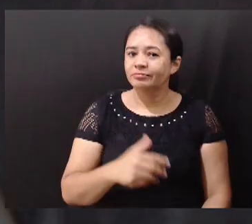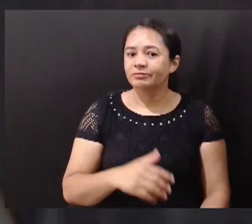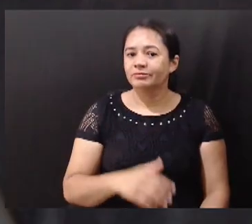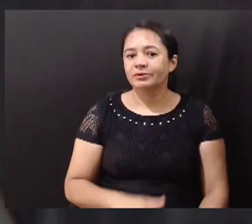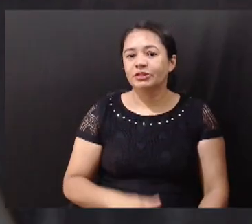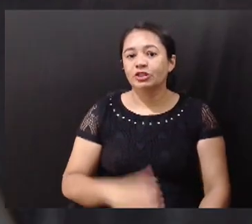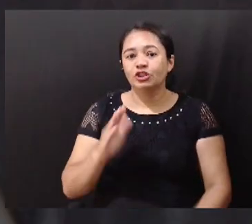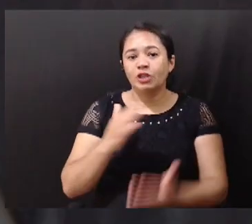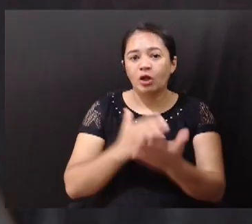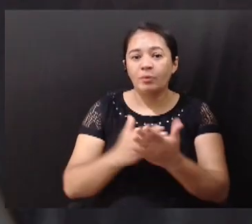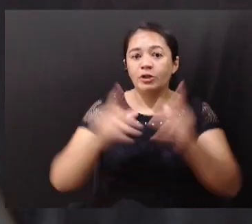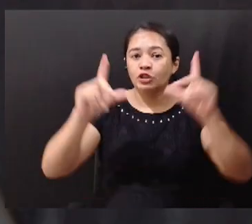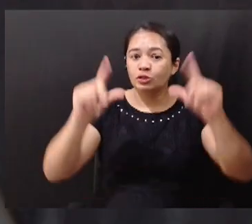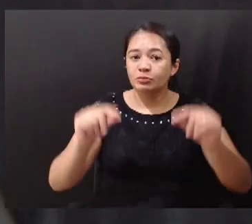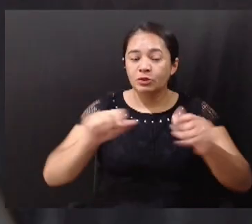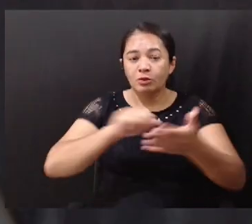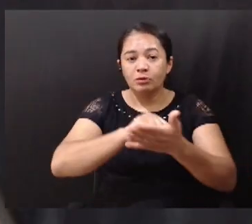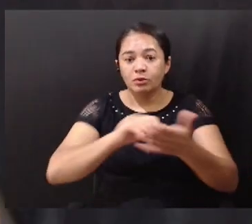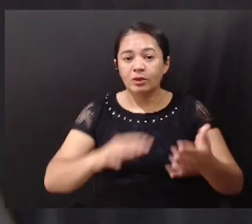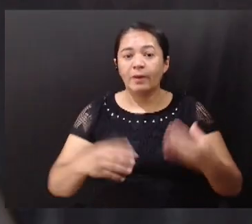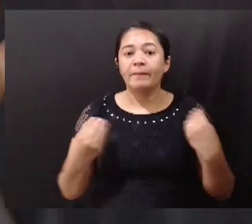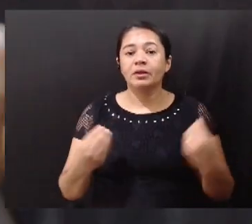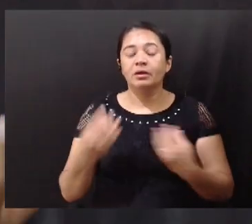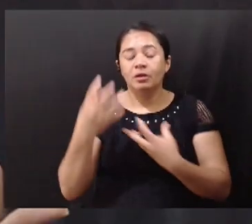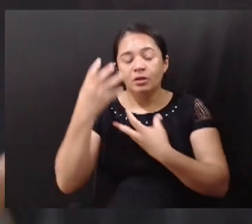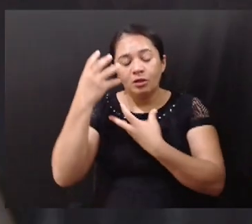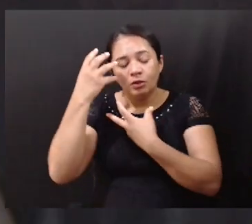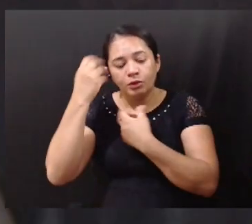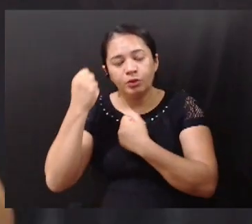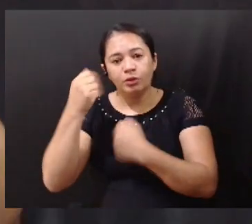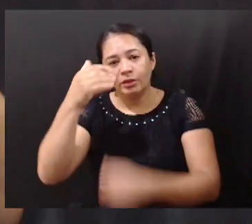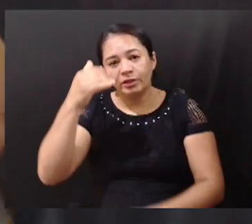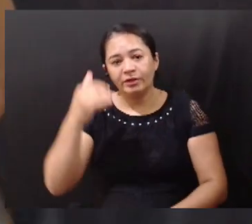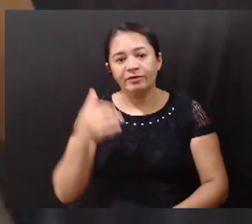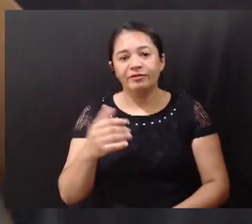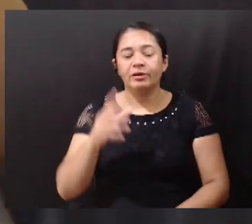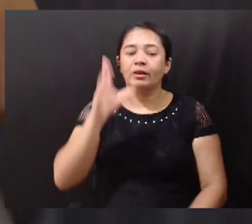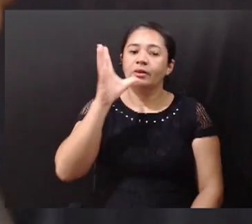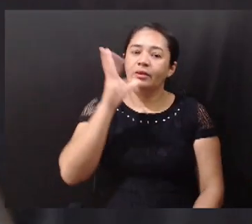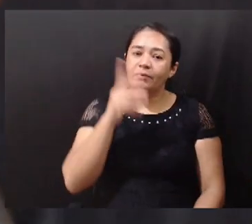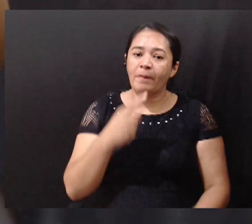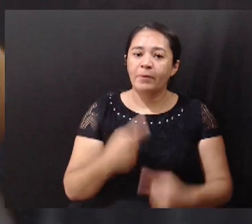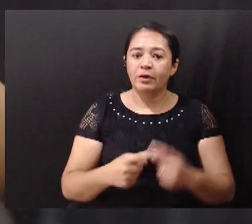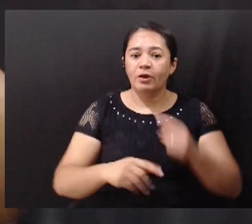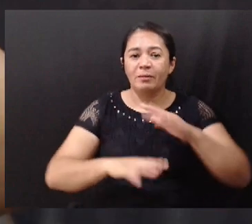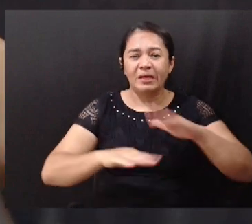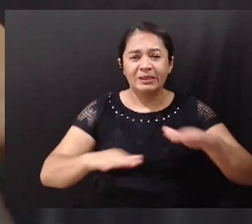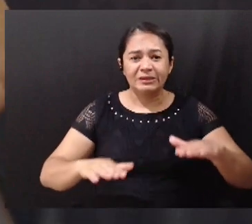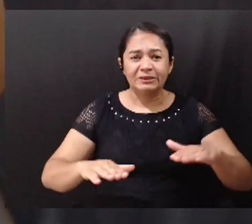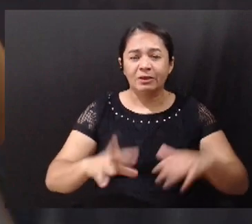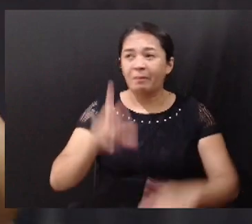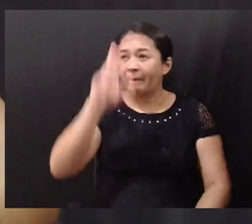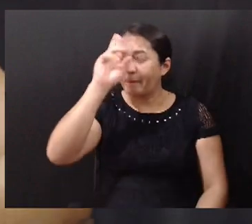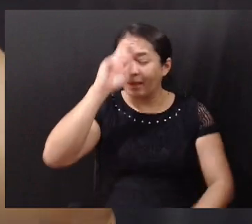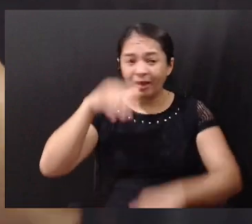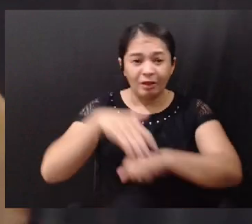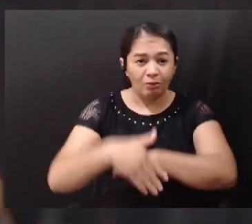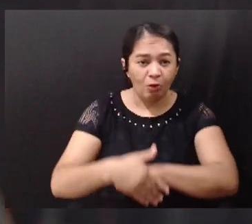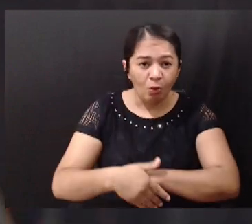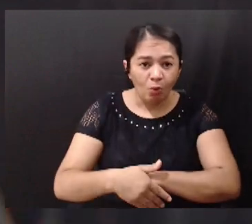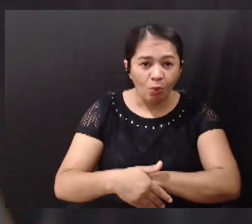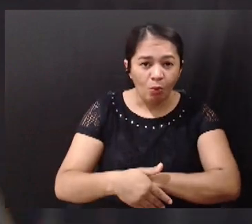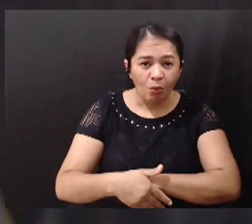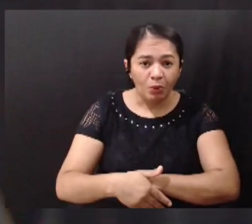diminuir o nível de atividade para que esse sono não venha tão tarde. Uma criança que vai dormir meia-noite, acorda às 10 da manhã, aí não toma o café,